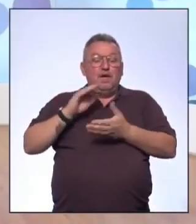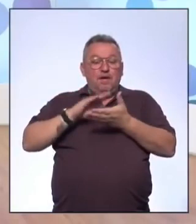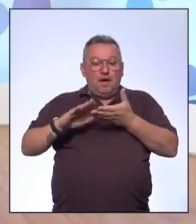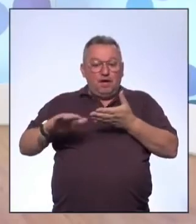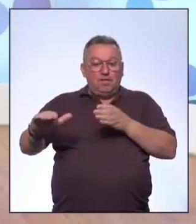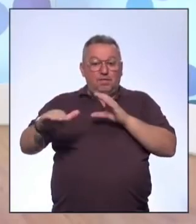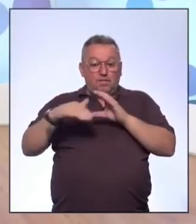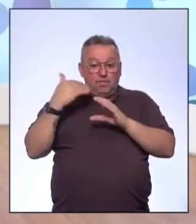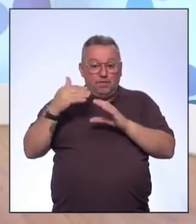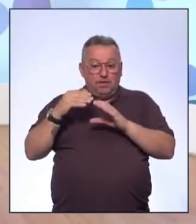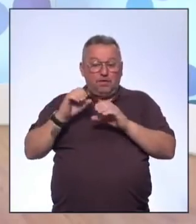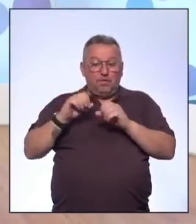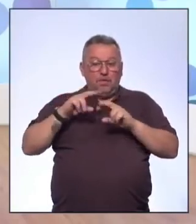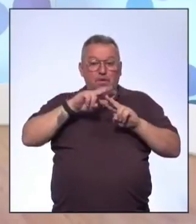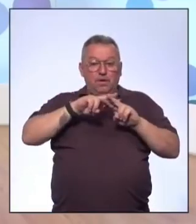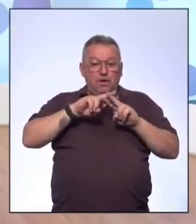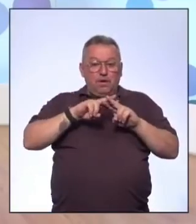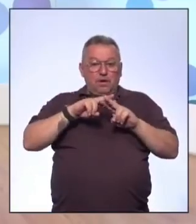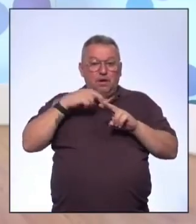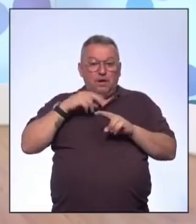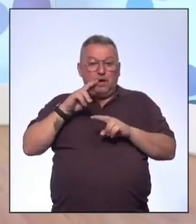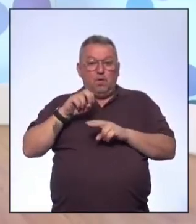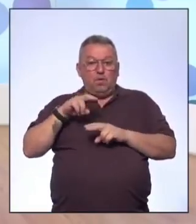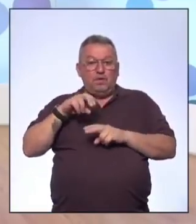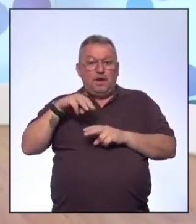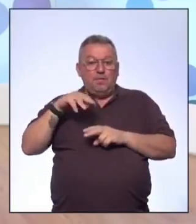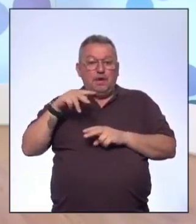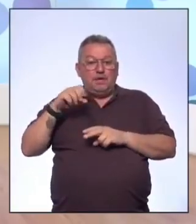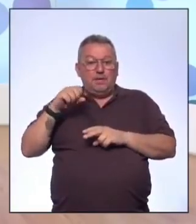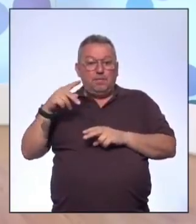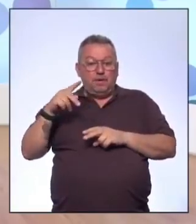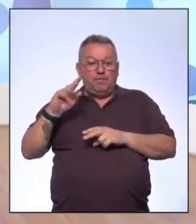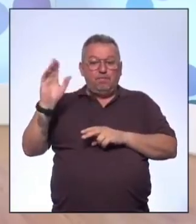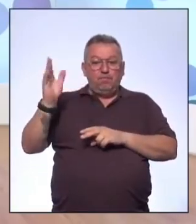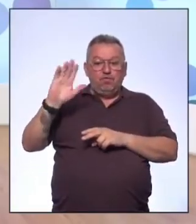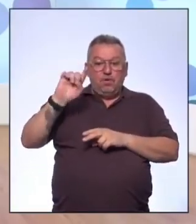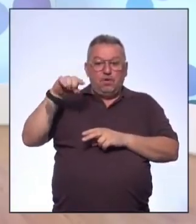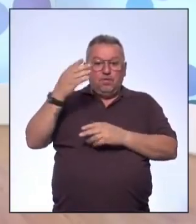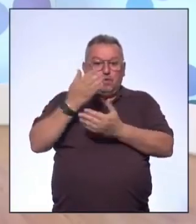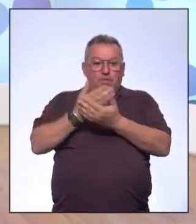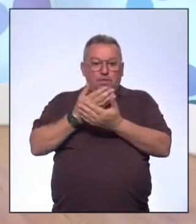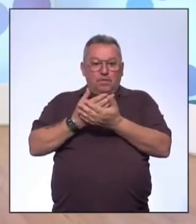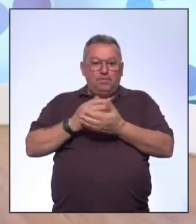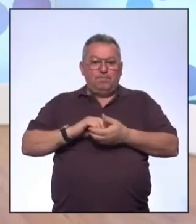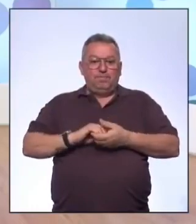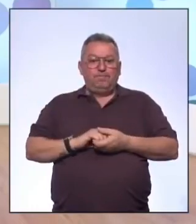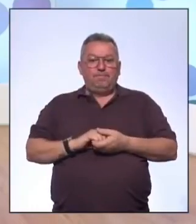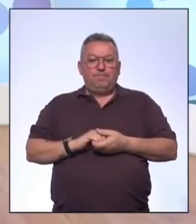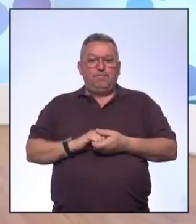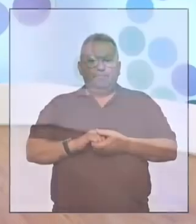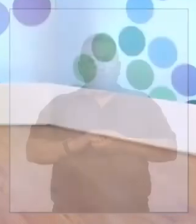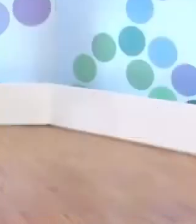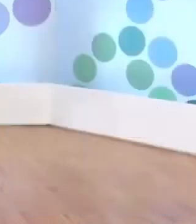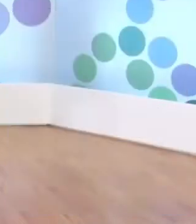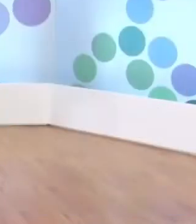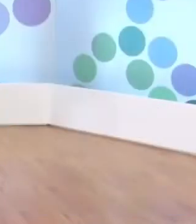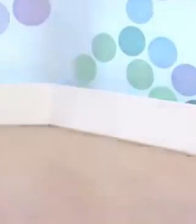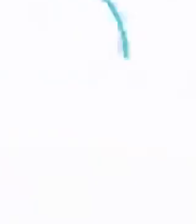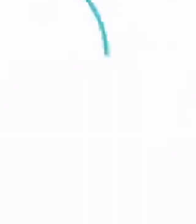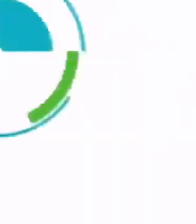lá no hashtag eu no CMSP, ok? Até a próxima aula, bom dia.